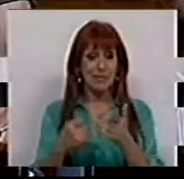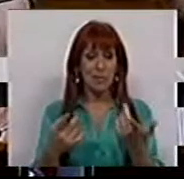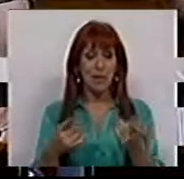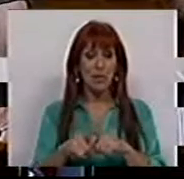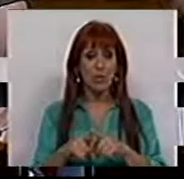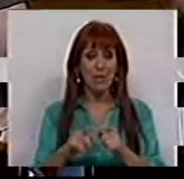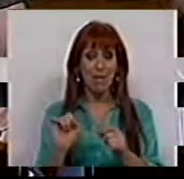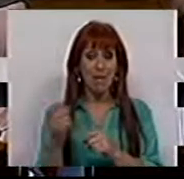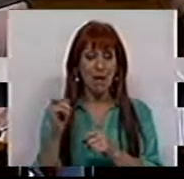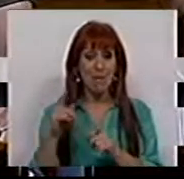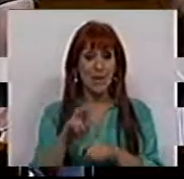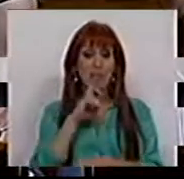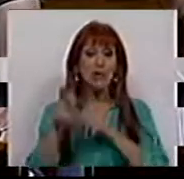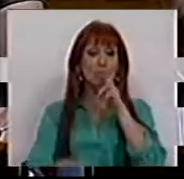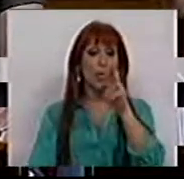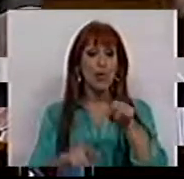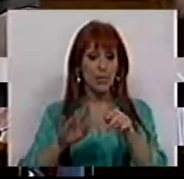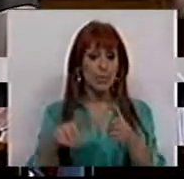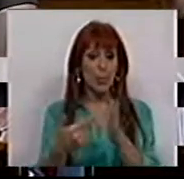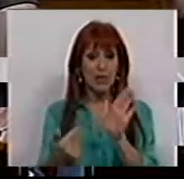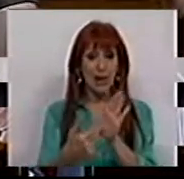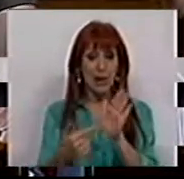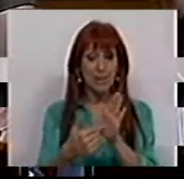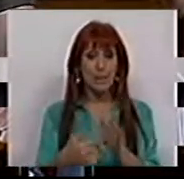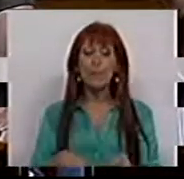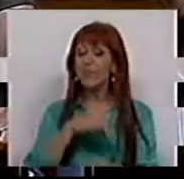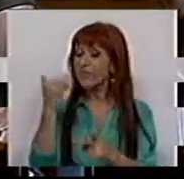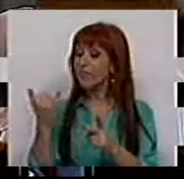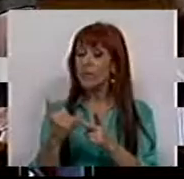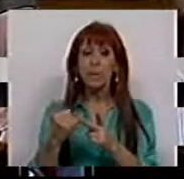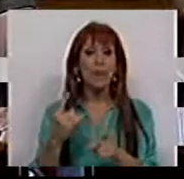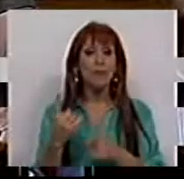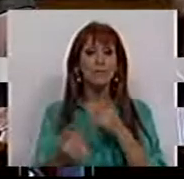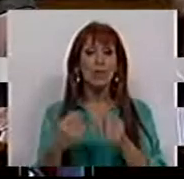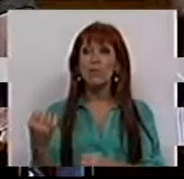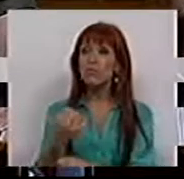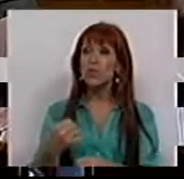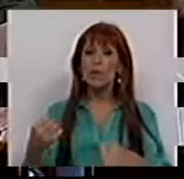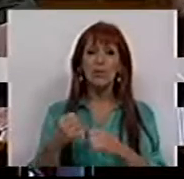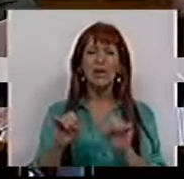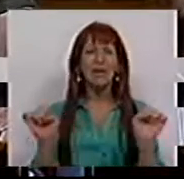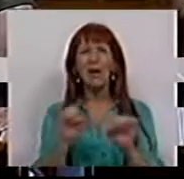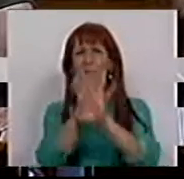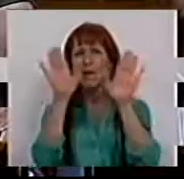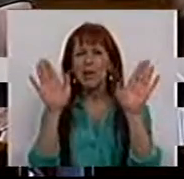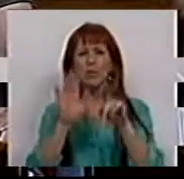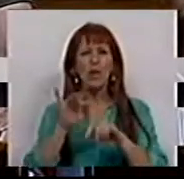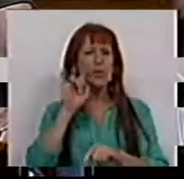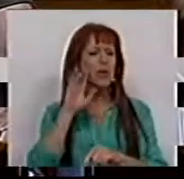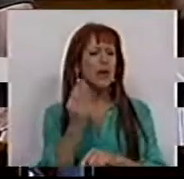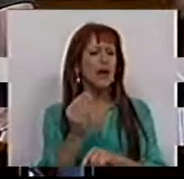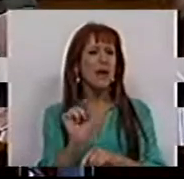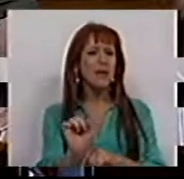necessários para a rapidez de resposta aqui proposta e, em segundo lugar, por alguma ausência de clareza quanto à proteção